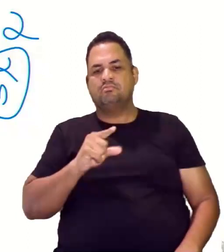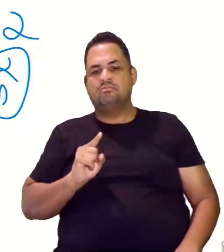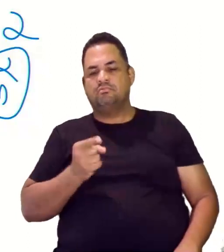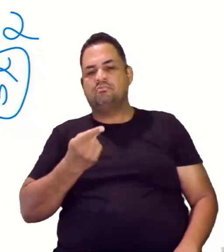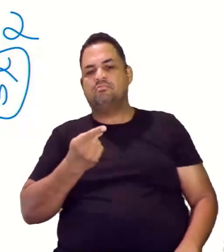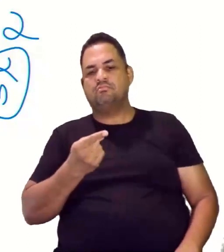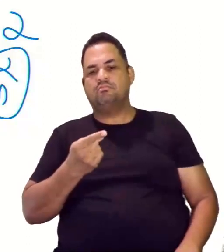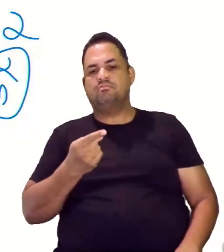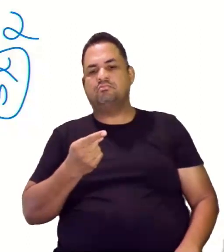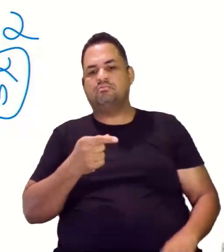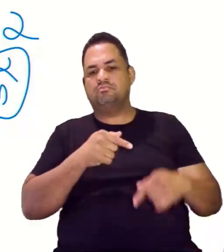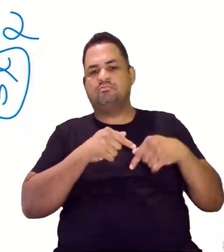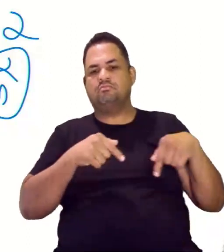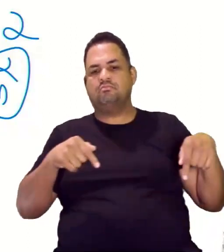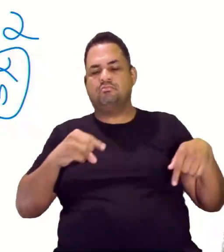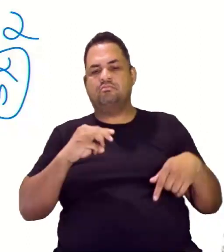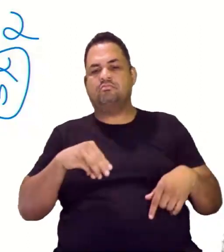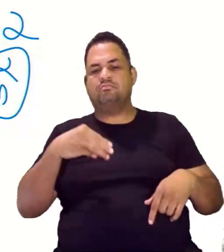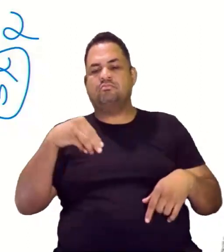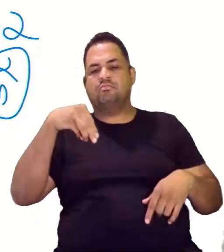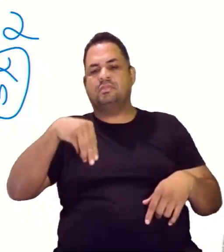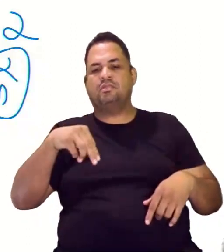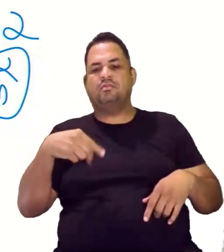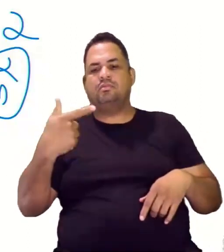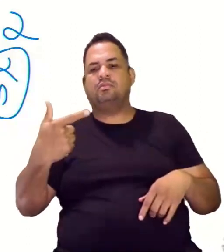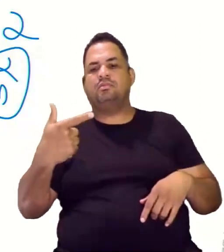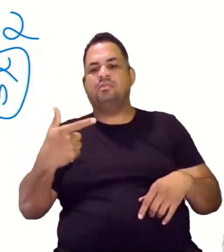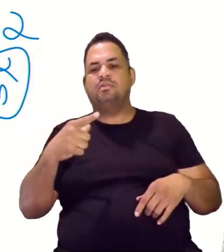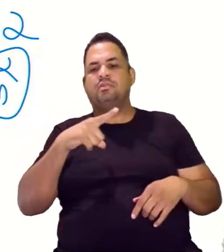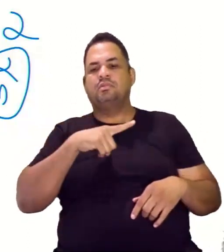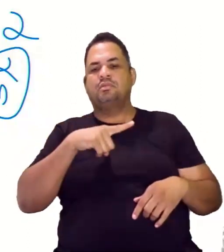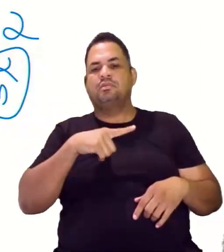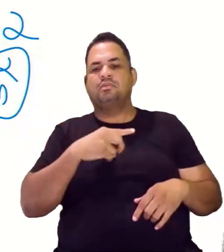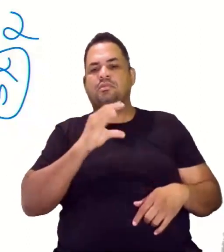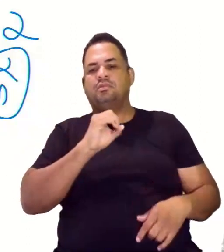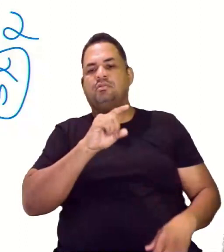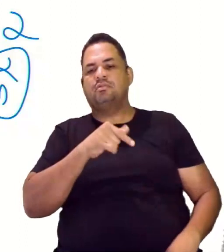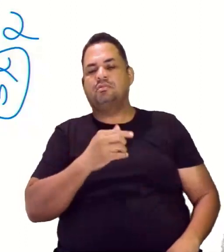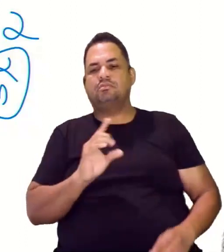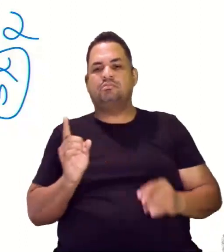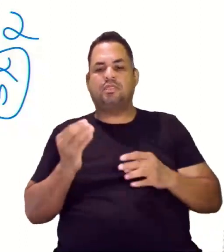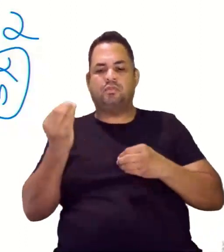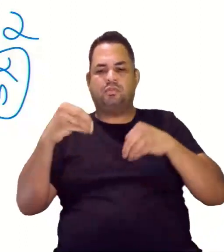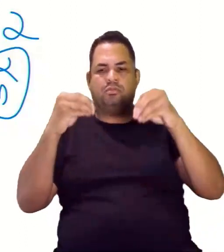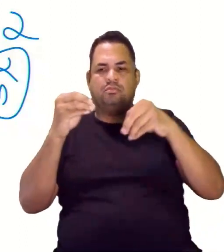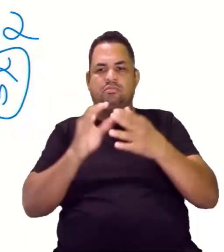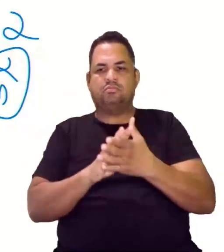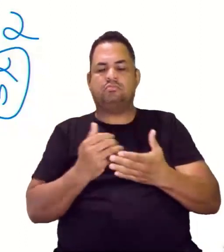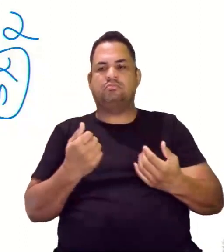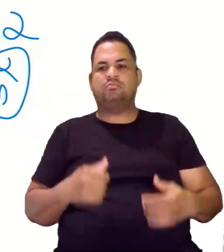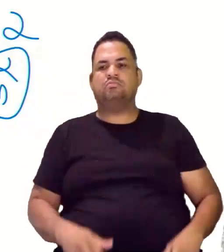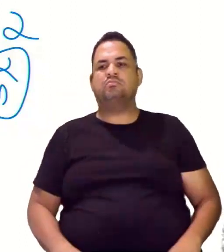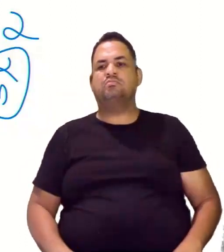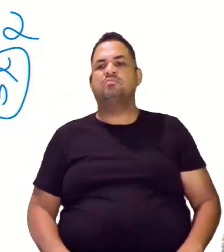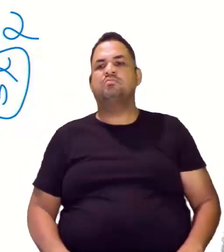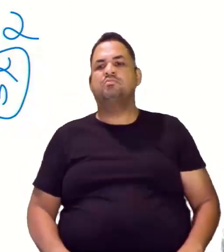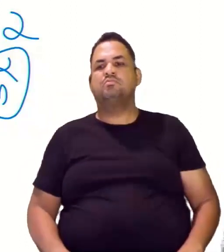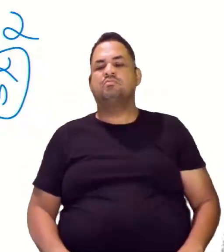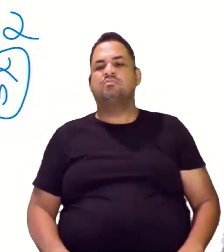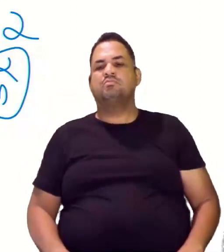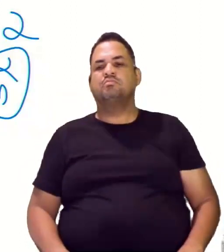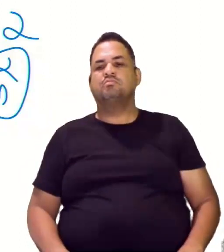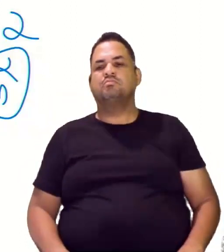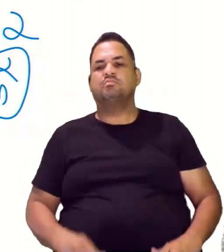de área e a cada 0,02 metros quadrados eu tenho uma muda? Isso, podemos dividir então, né? Os 12 mil